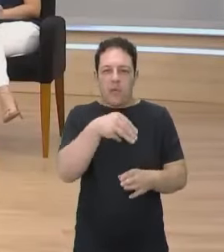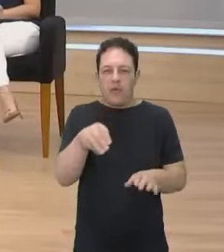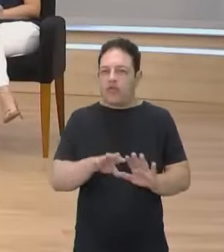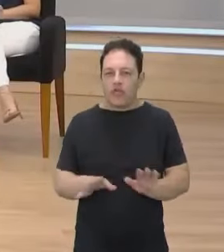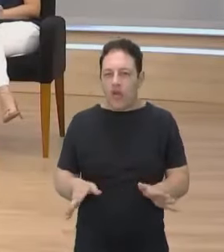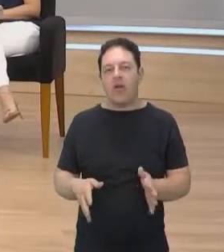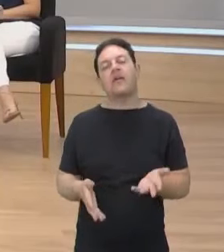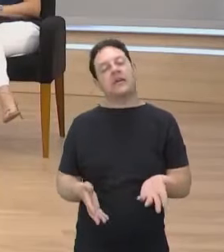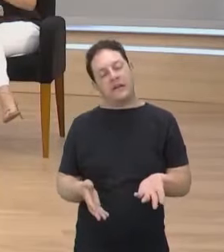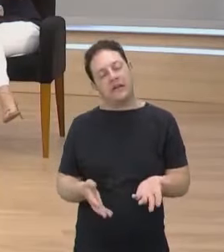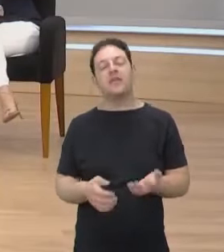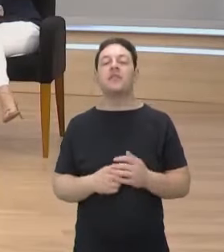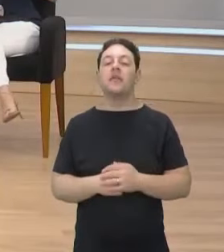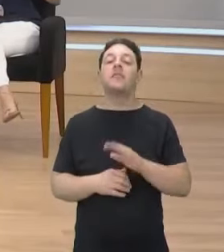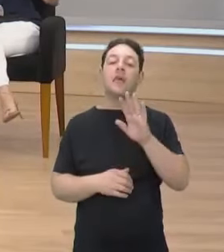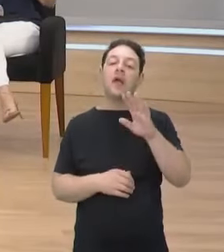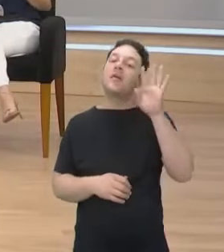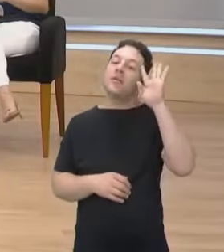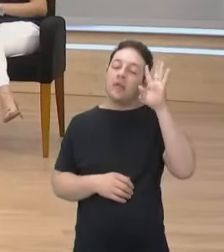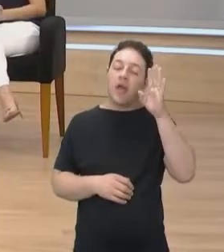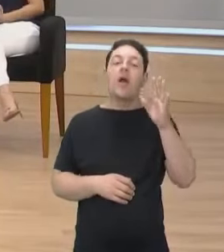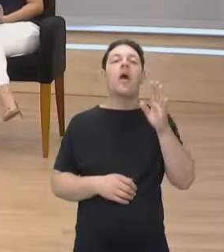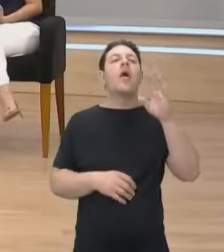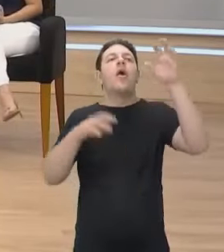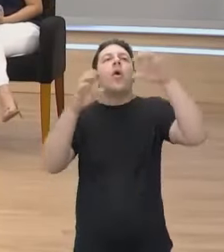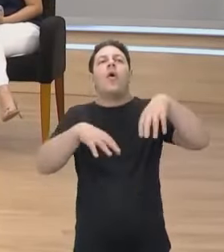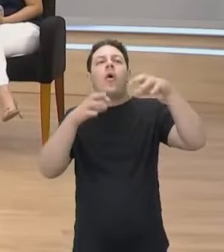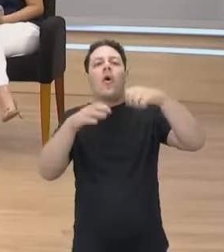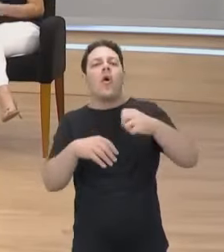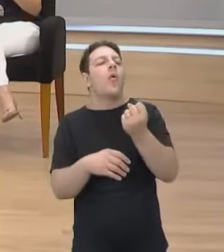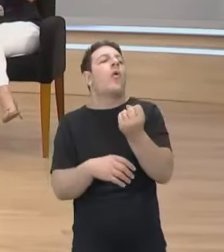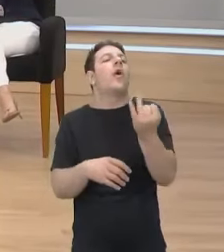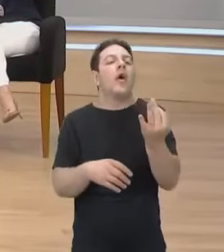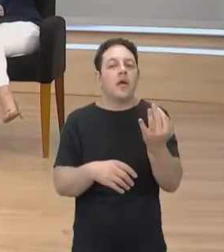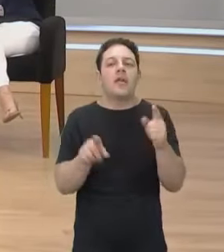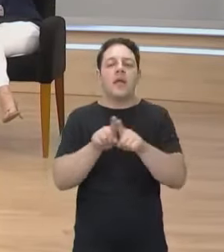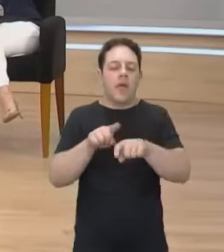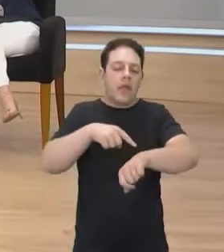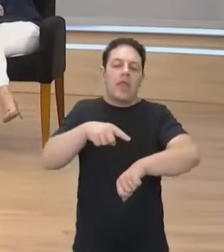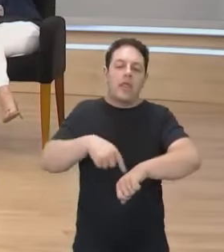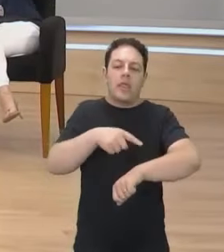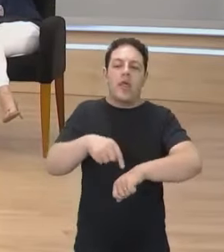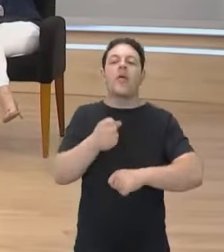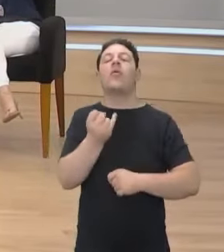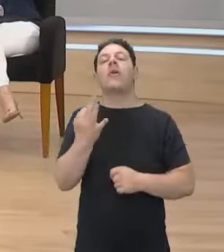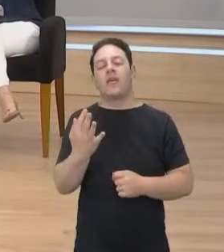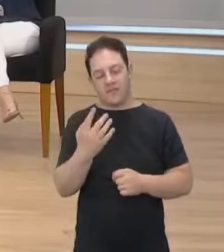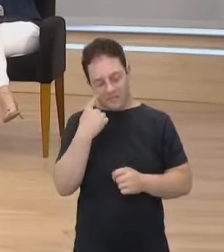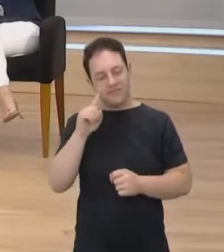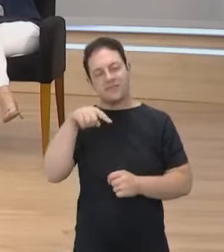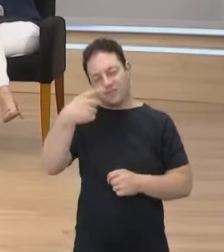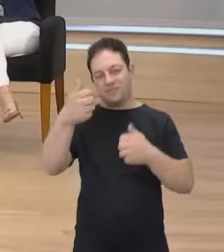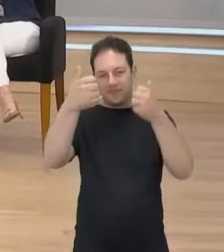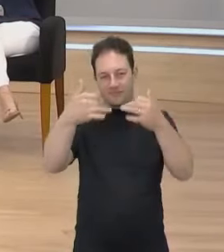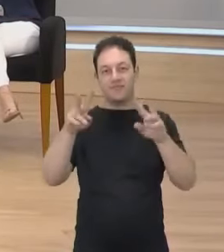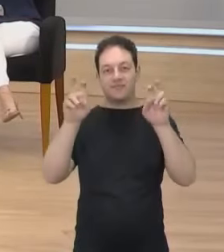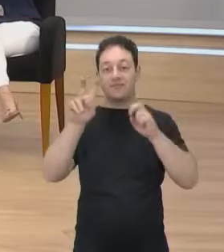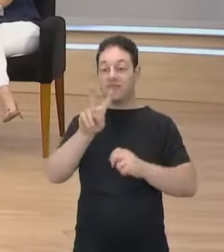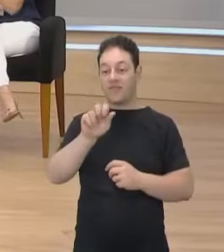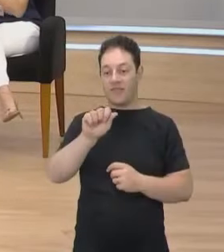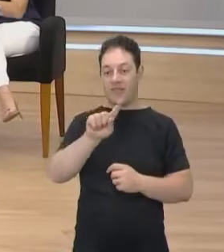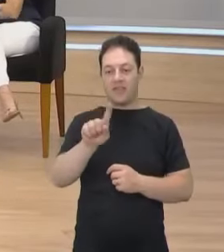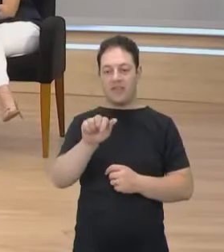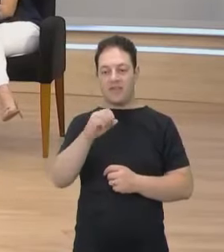olha, quanto e durante quanto tempo. Isso depois a gente vai usar o mesmo critério quando a gente falar de vazão. Perfeito.